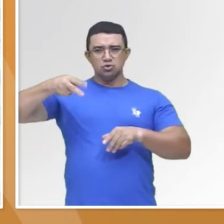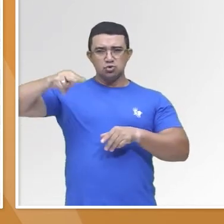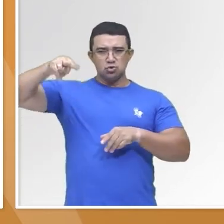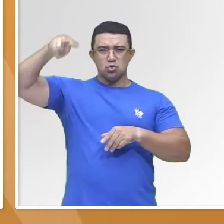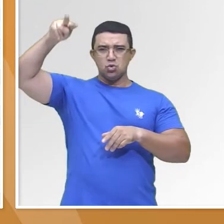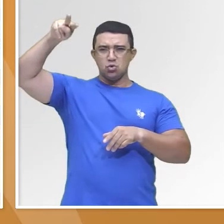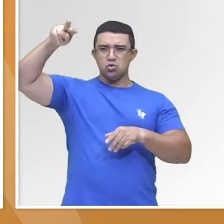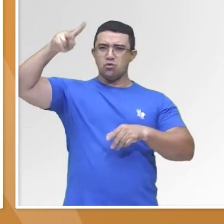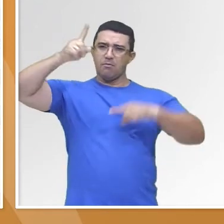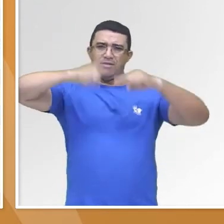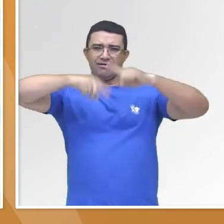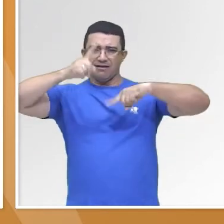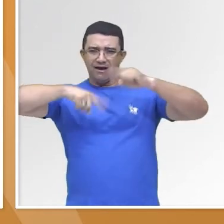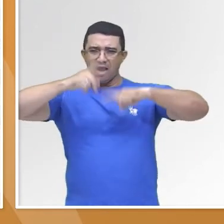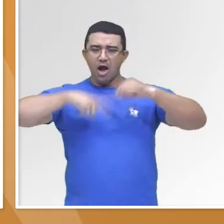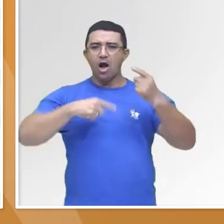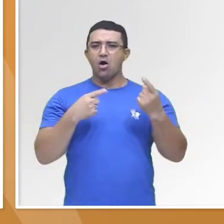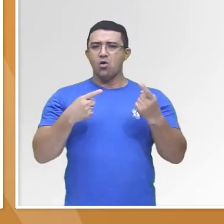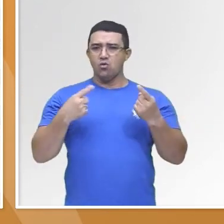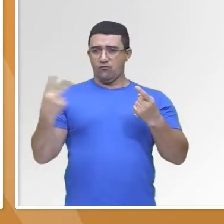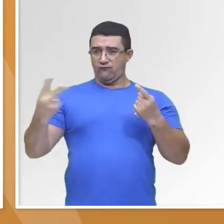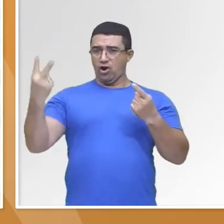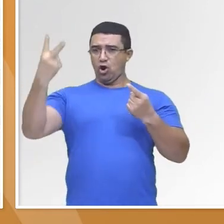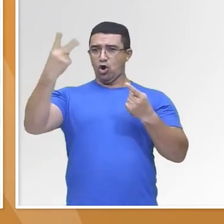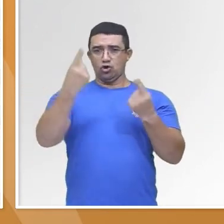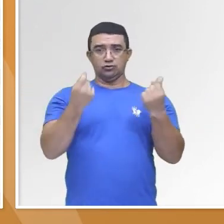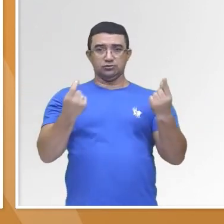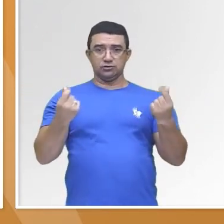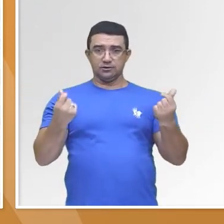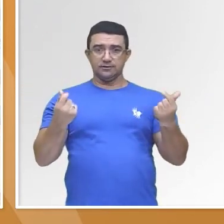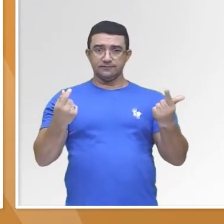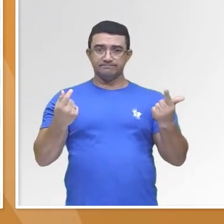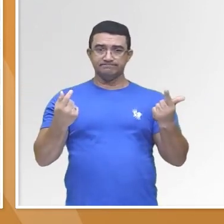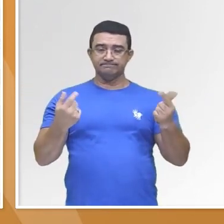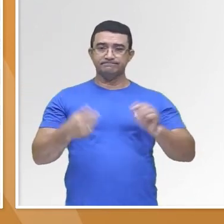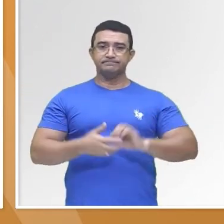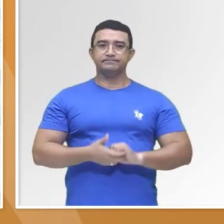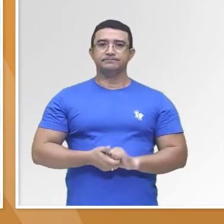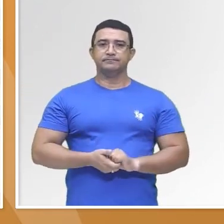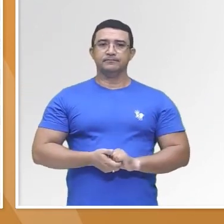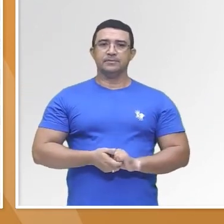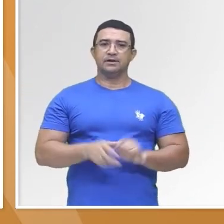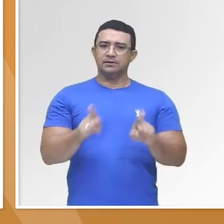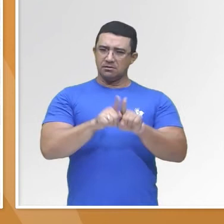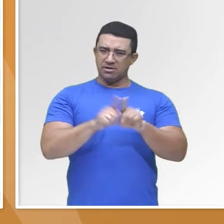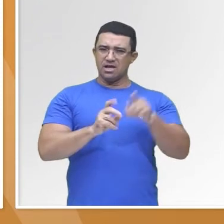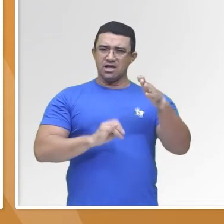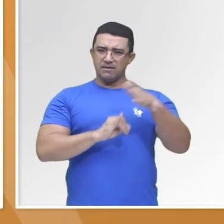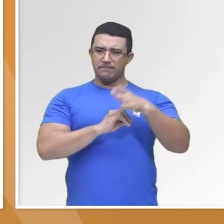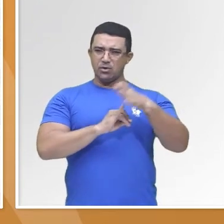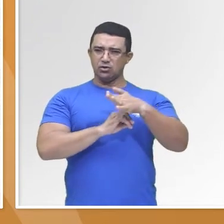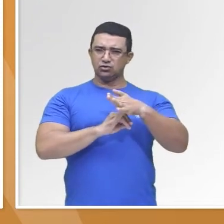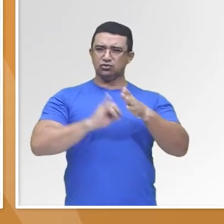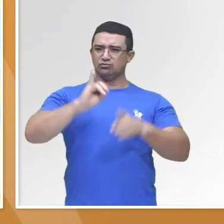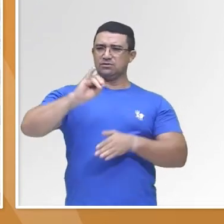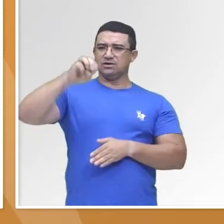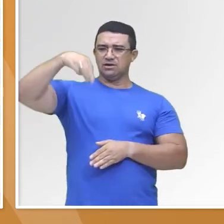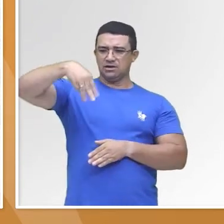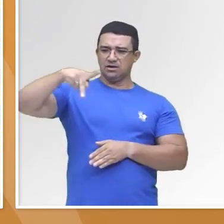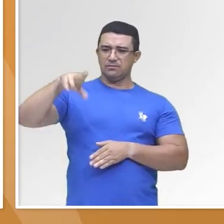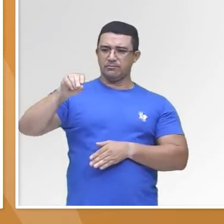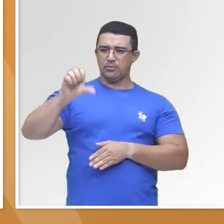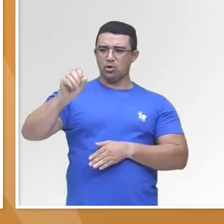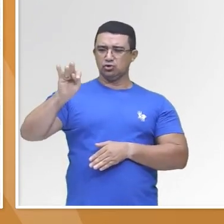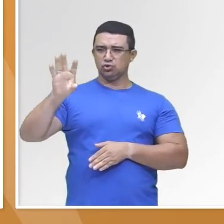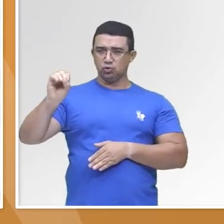as mercadorias, né, o valor da moeda, por exemplo, e podemos citar os impostos, né, ou seja, o sistema